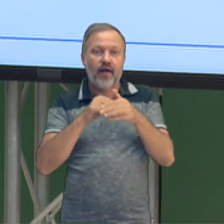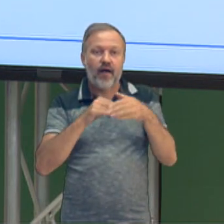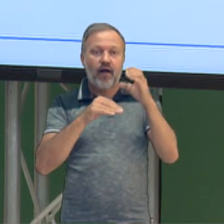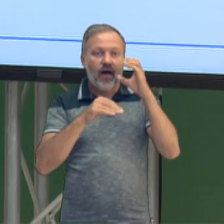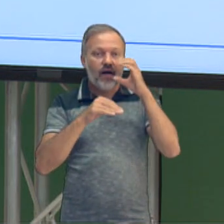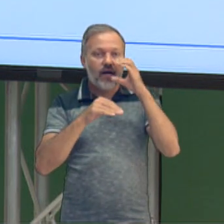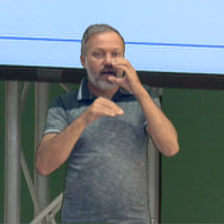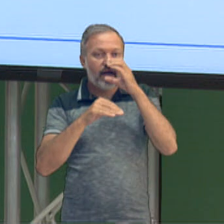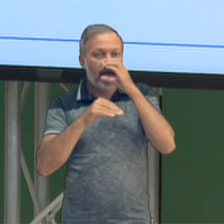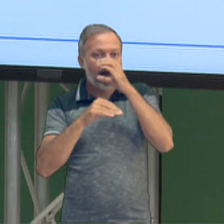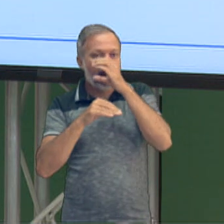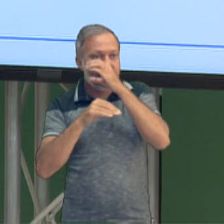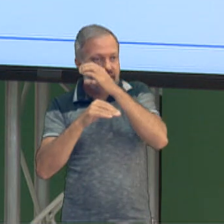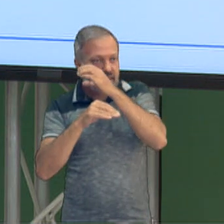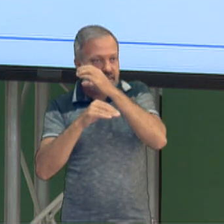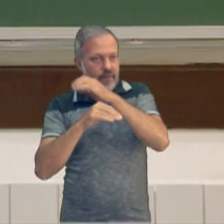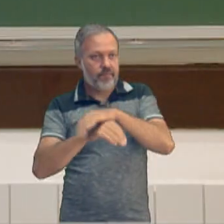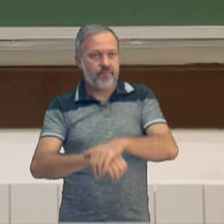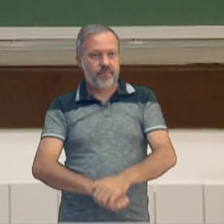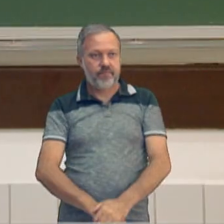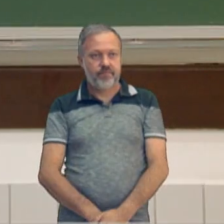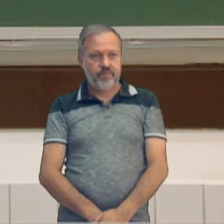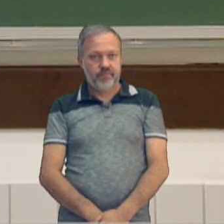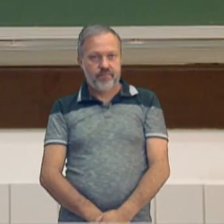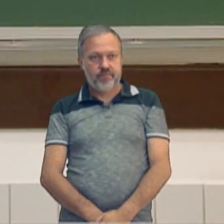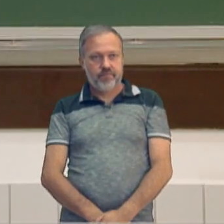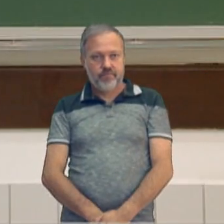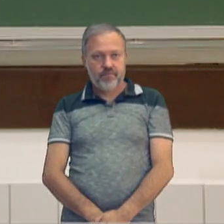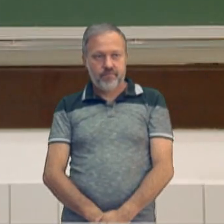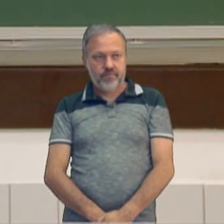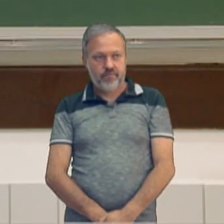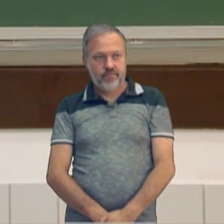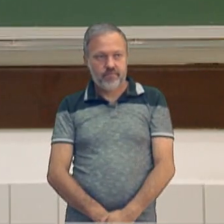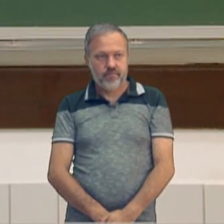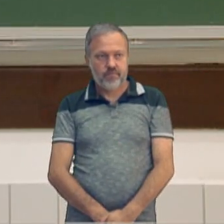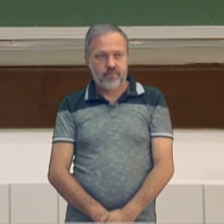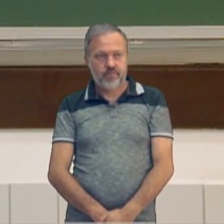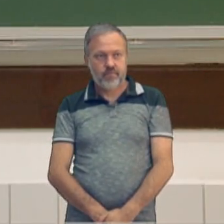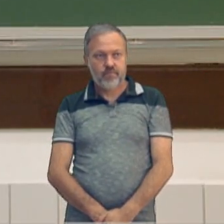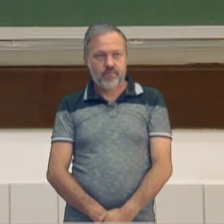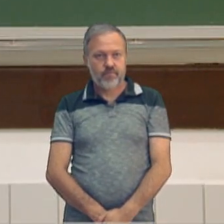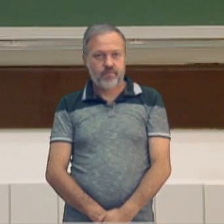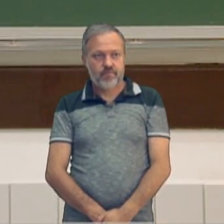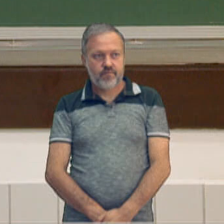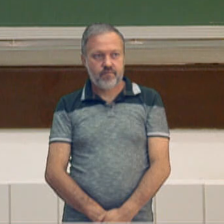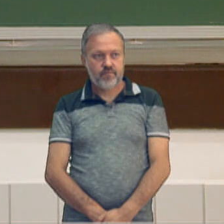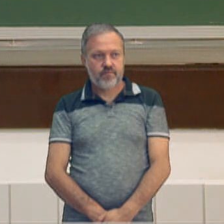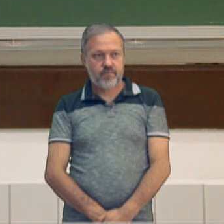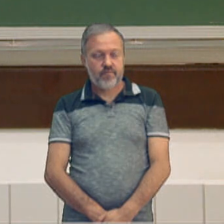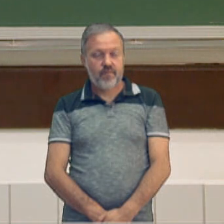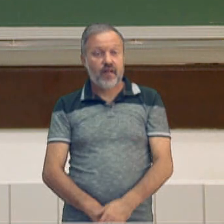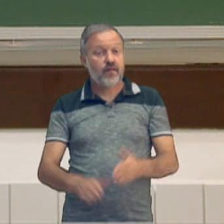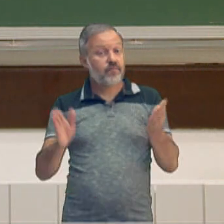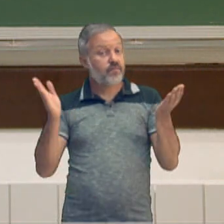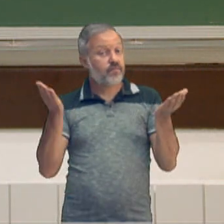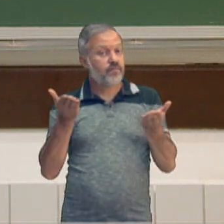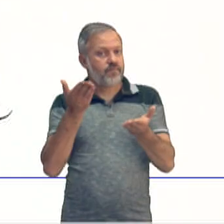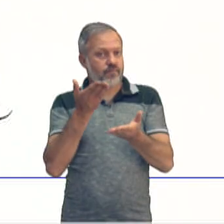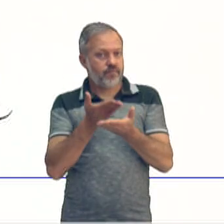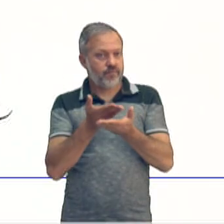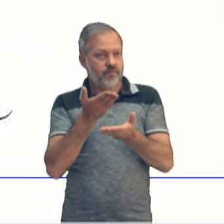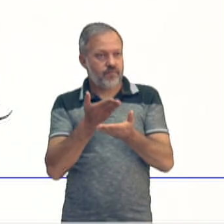um isolamento térmico para eles. Ok? Então, a gente descobriu tudo aí sobre os lipídios. O que a gente viu na aula de hoje, então,